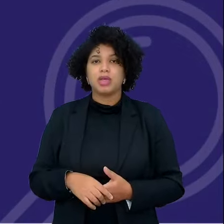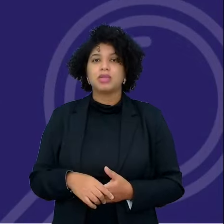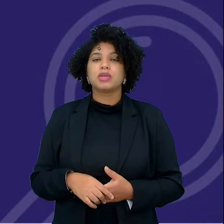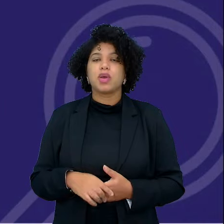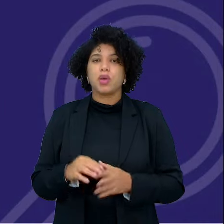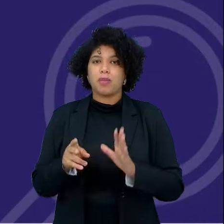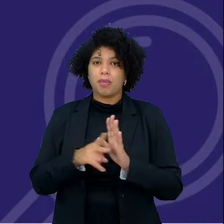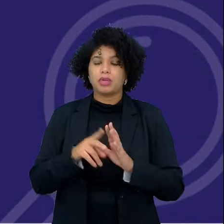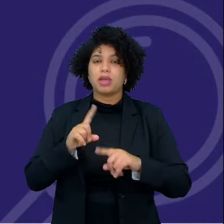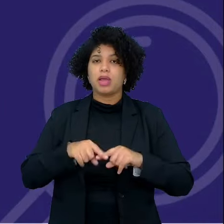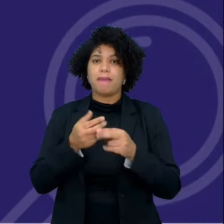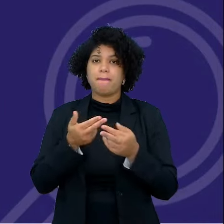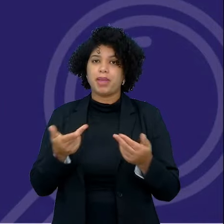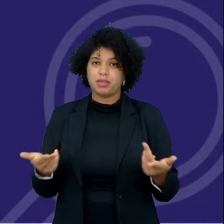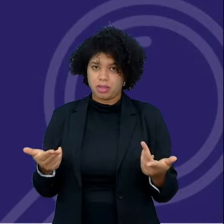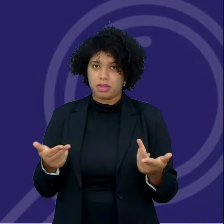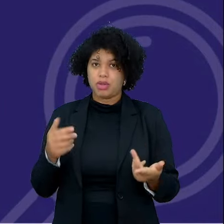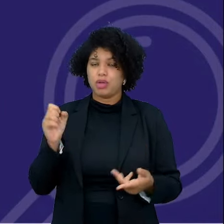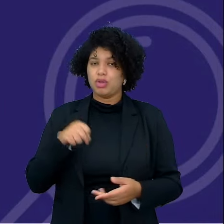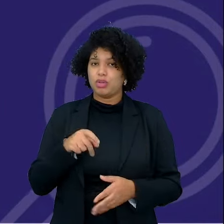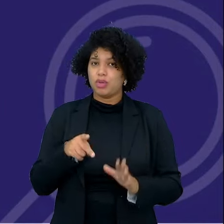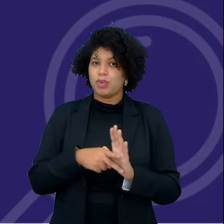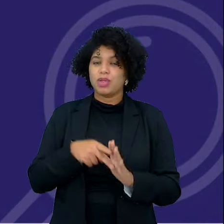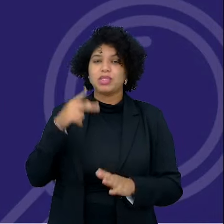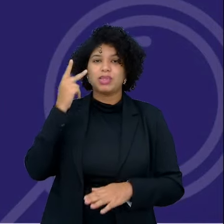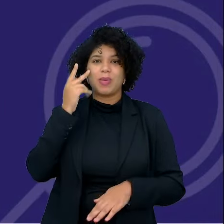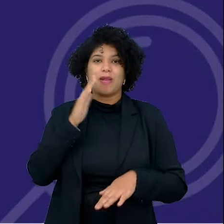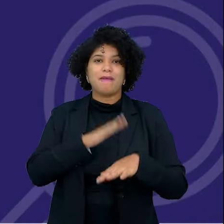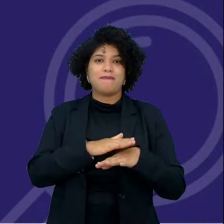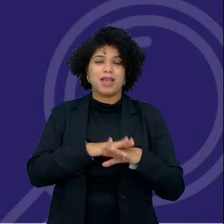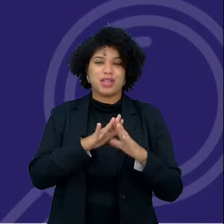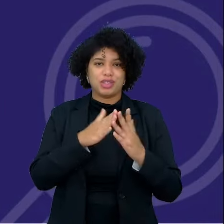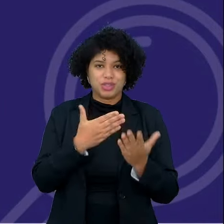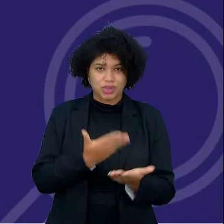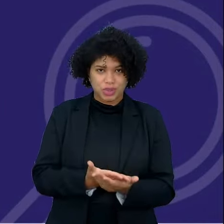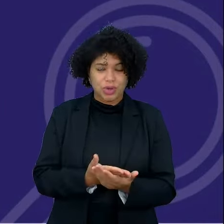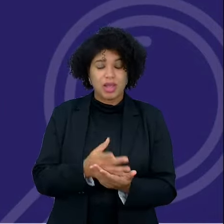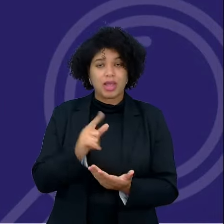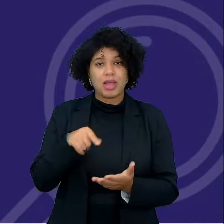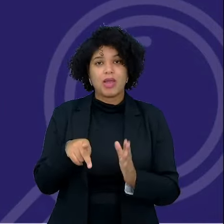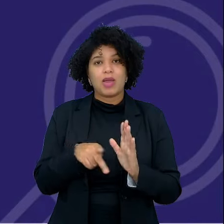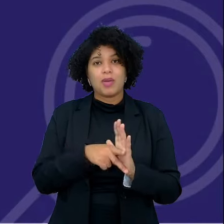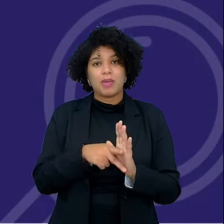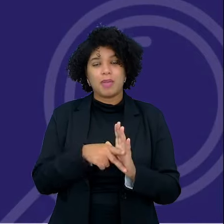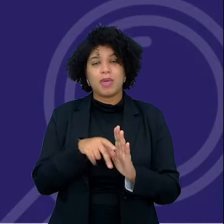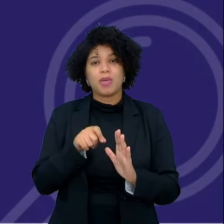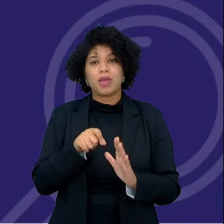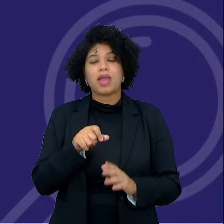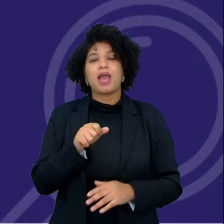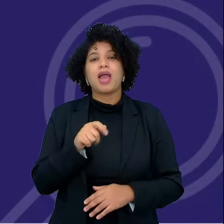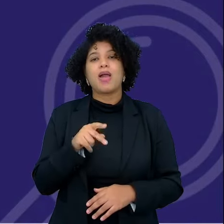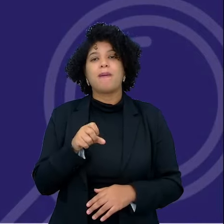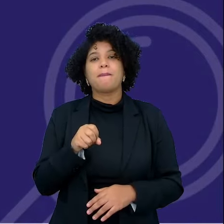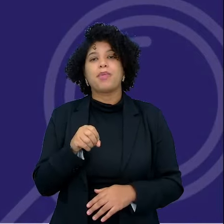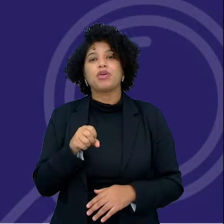no material, tá? No São Paulo Faz Escola, na apostila, da terceira